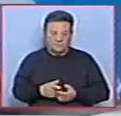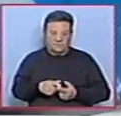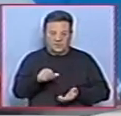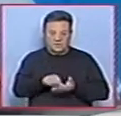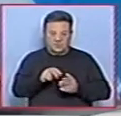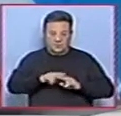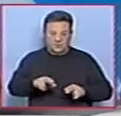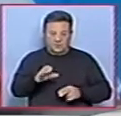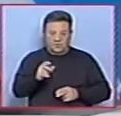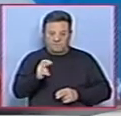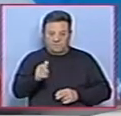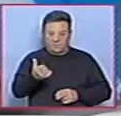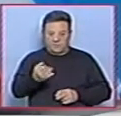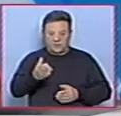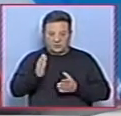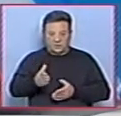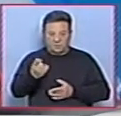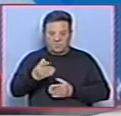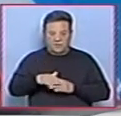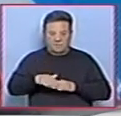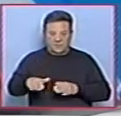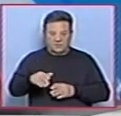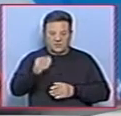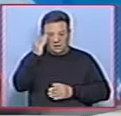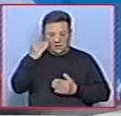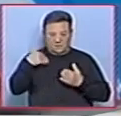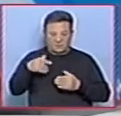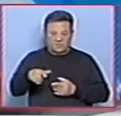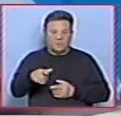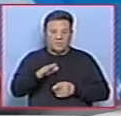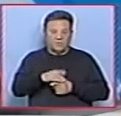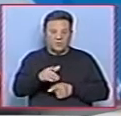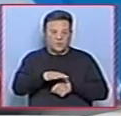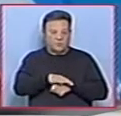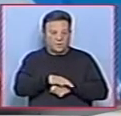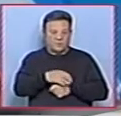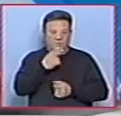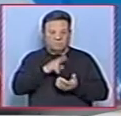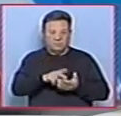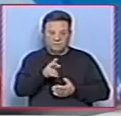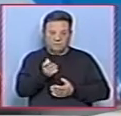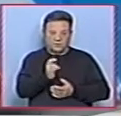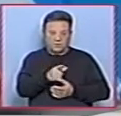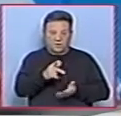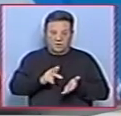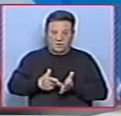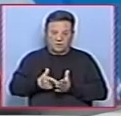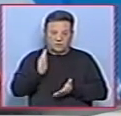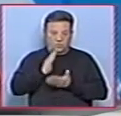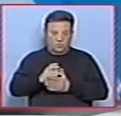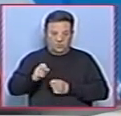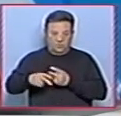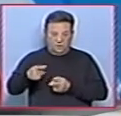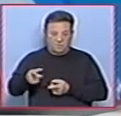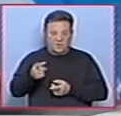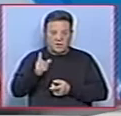O Centro Hospitalar da Cova da Beira já conta com uma mesa de simulação para treino com doentes virtuais. A tecnologia de última